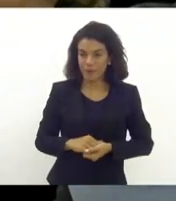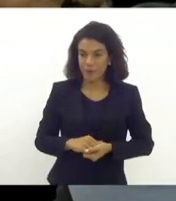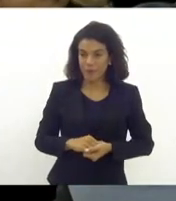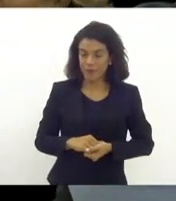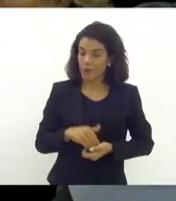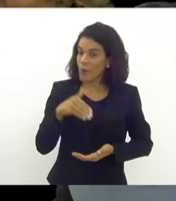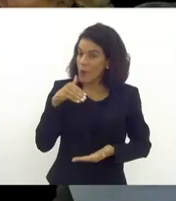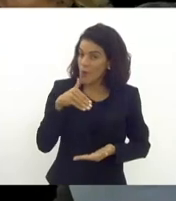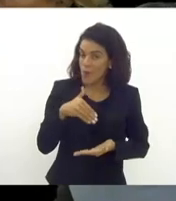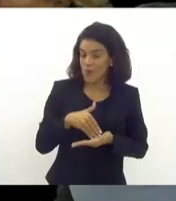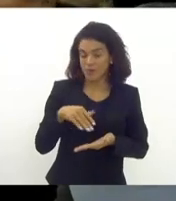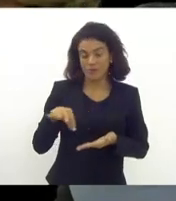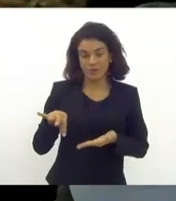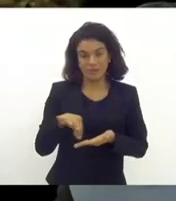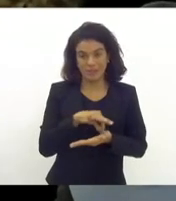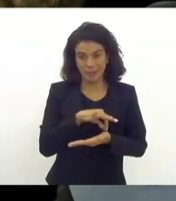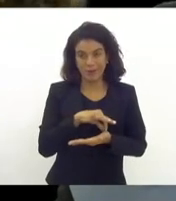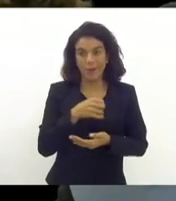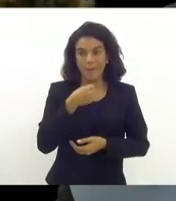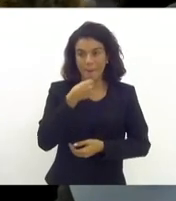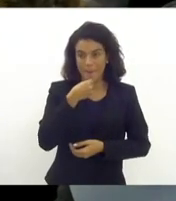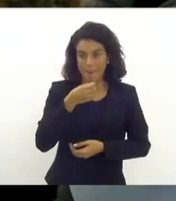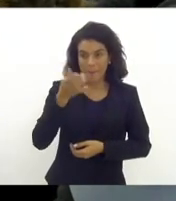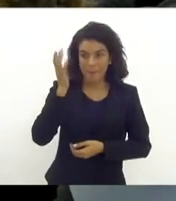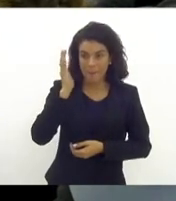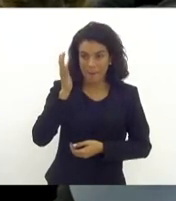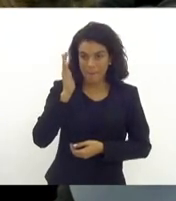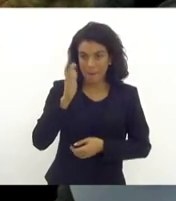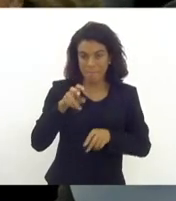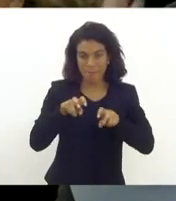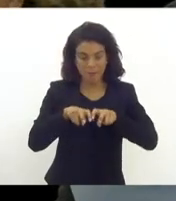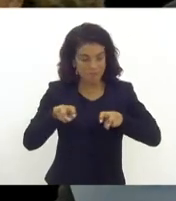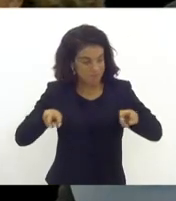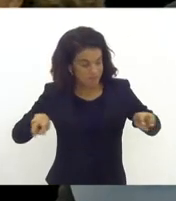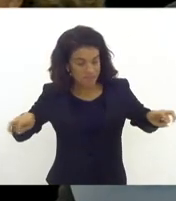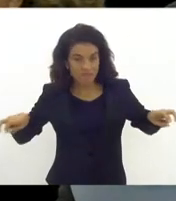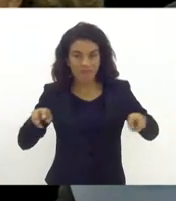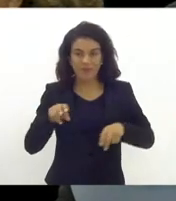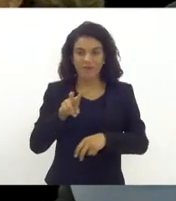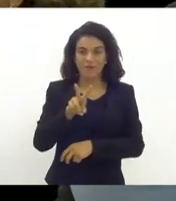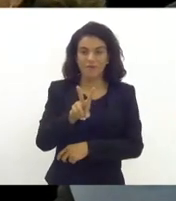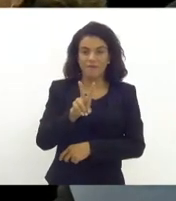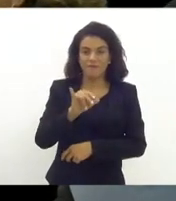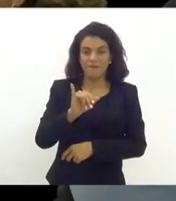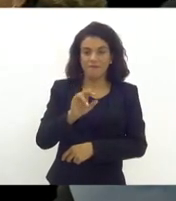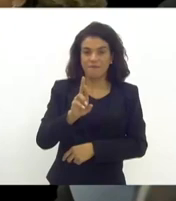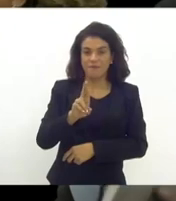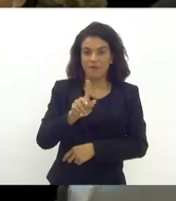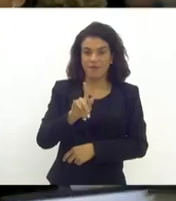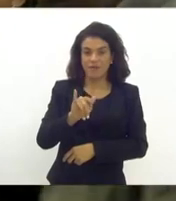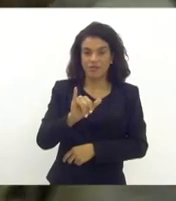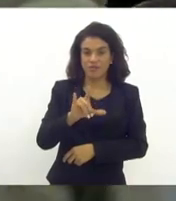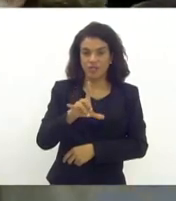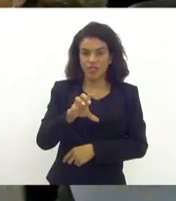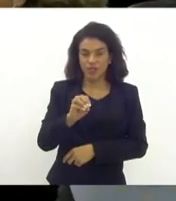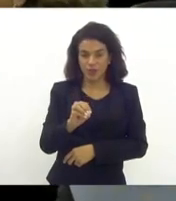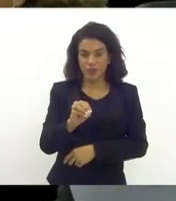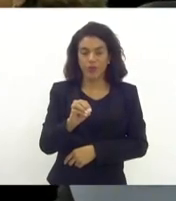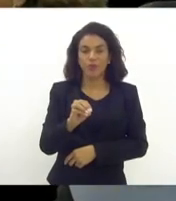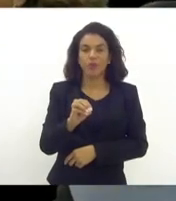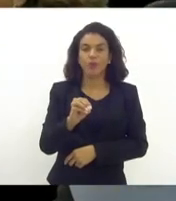agora depois eu passo a palavra aqui para mesa é vigília de Souza da scarmelitas